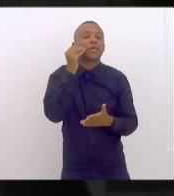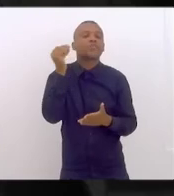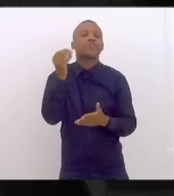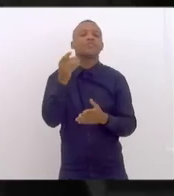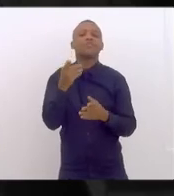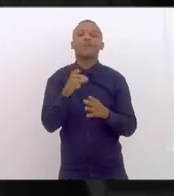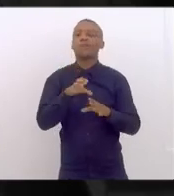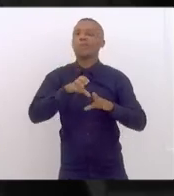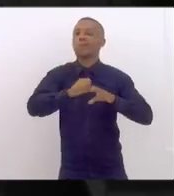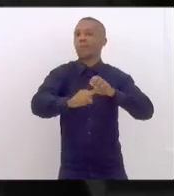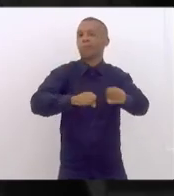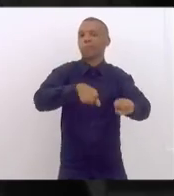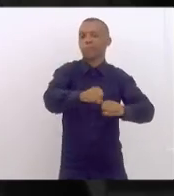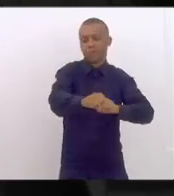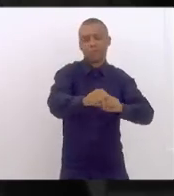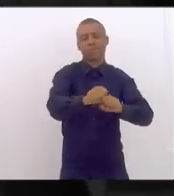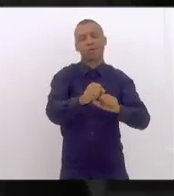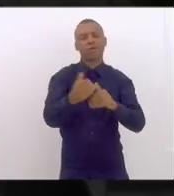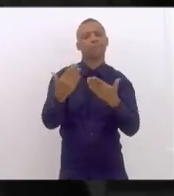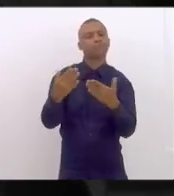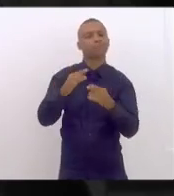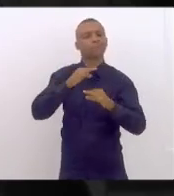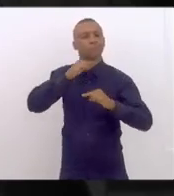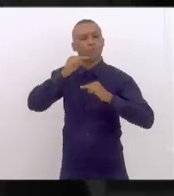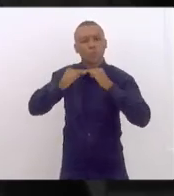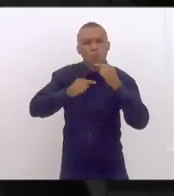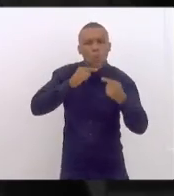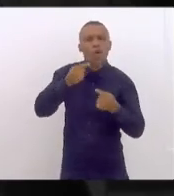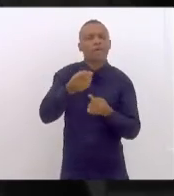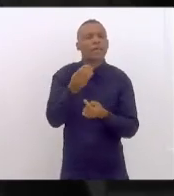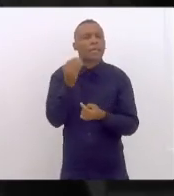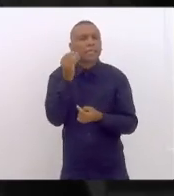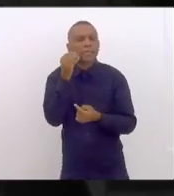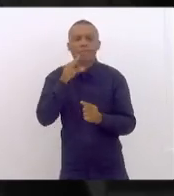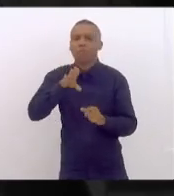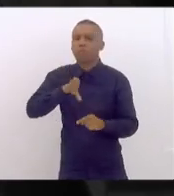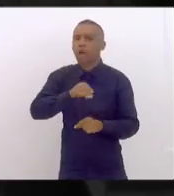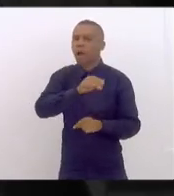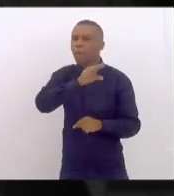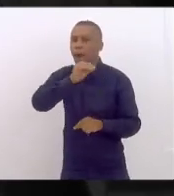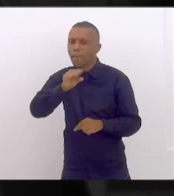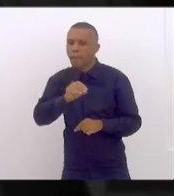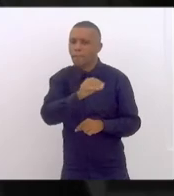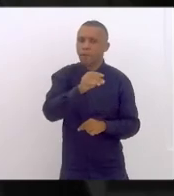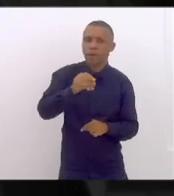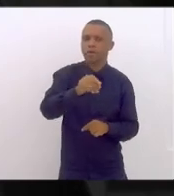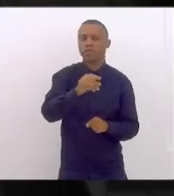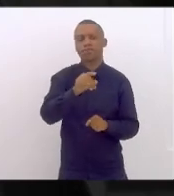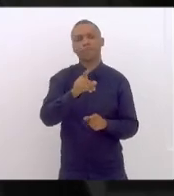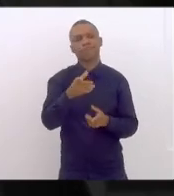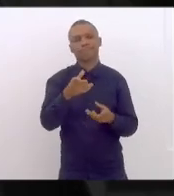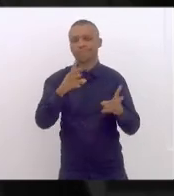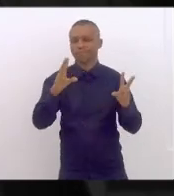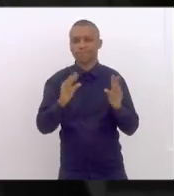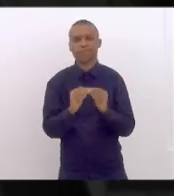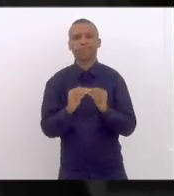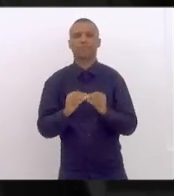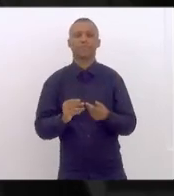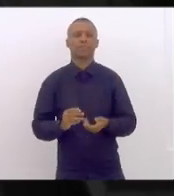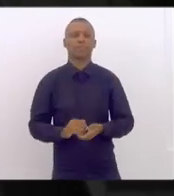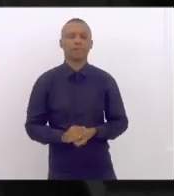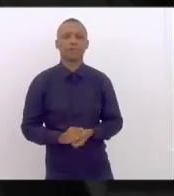qualquer tentativa de questionamento do processo eleitoral a qualquer tentativa de enfim lançar